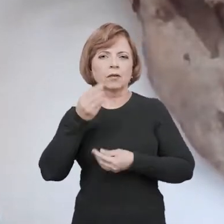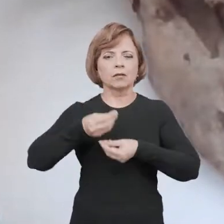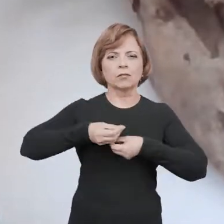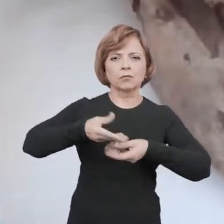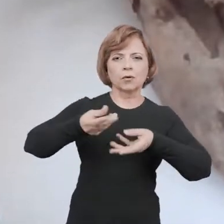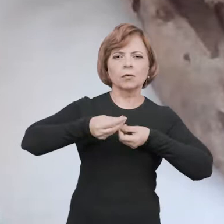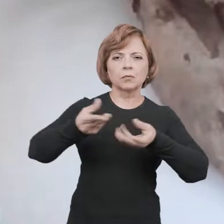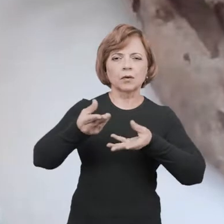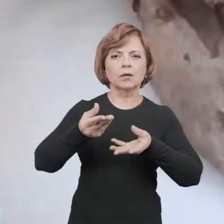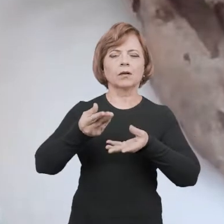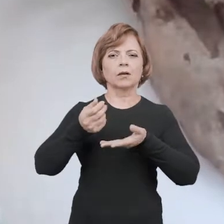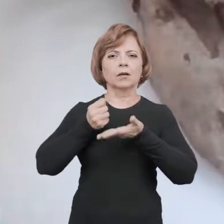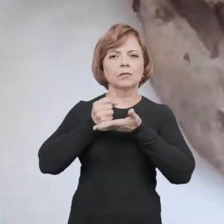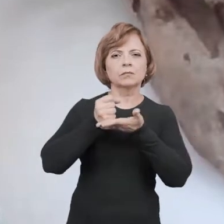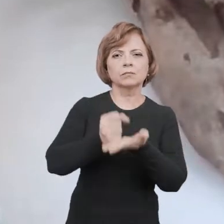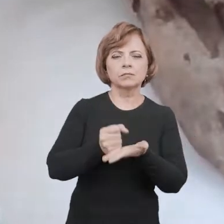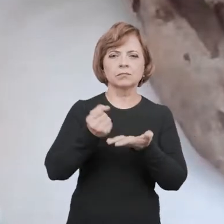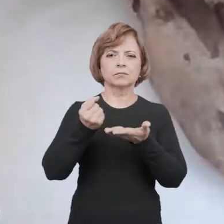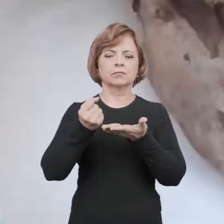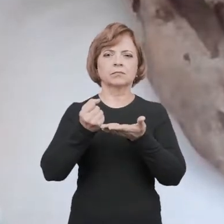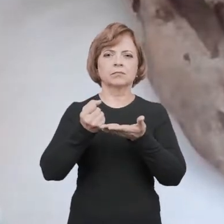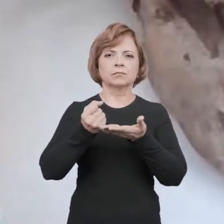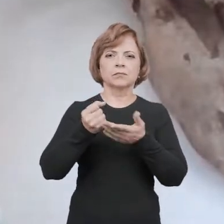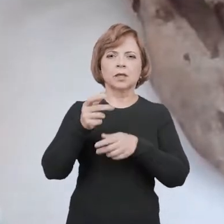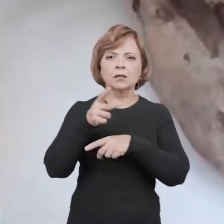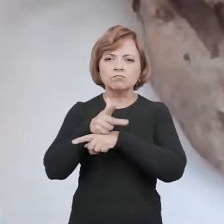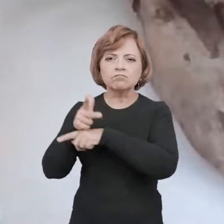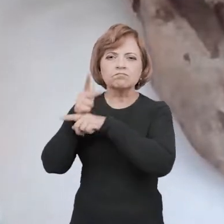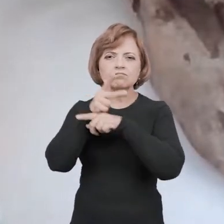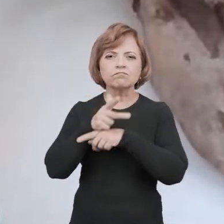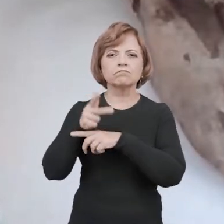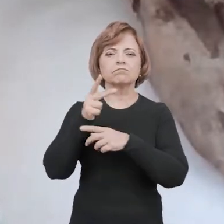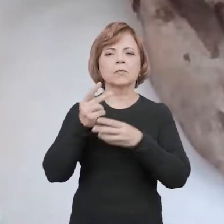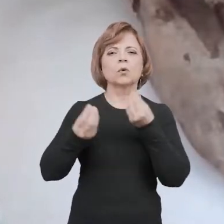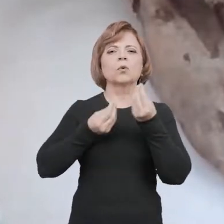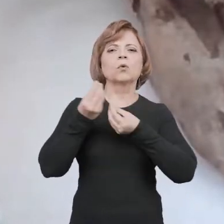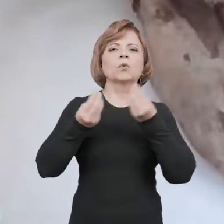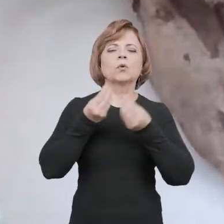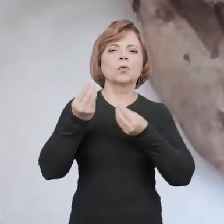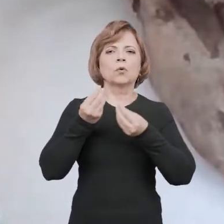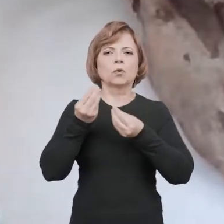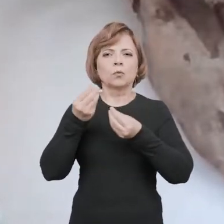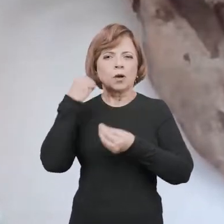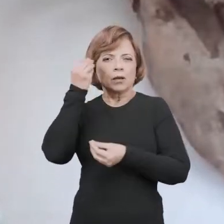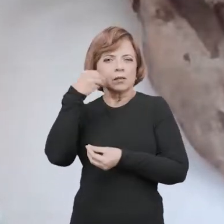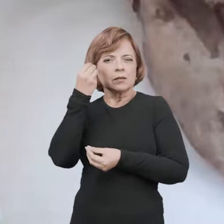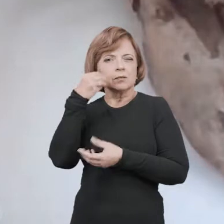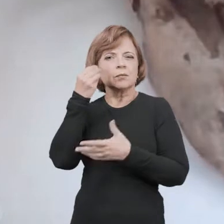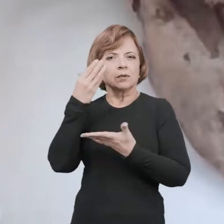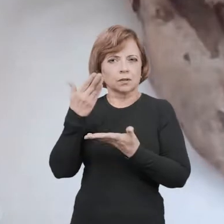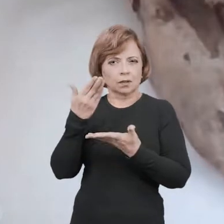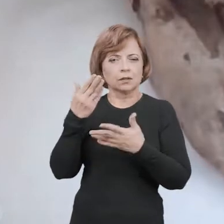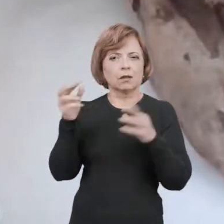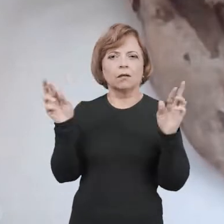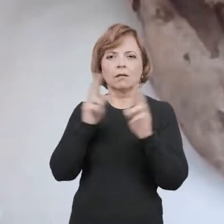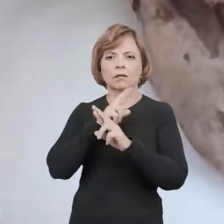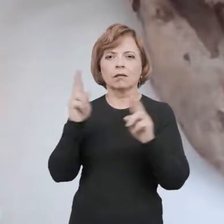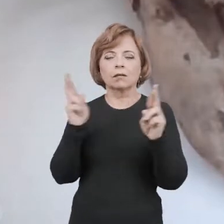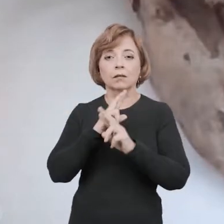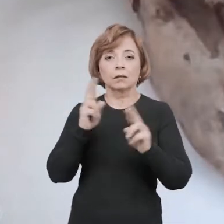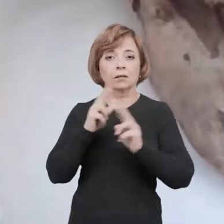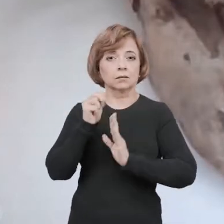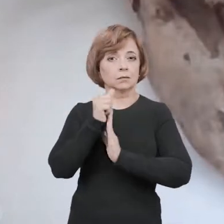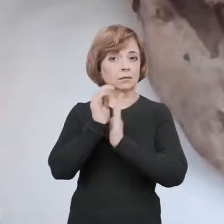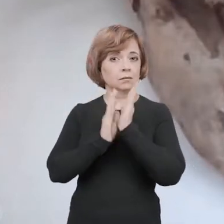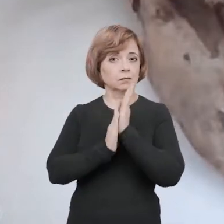formular, monitorar e promover a integração de natureza experimental